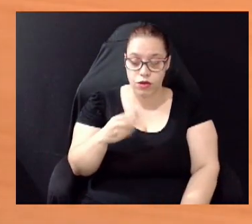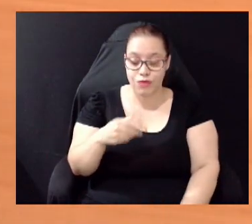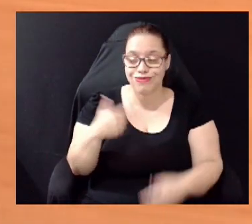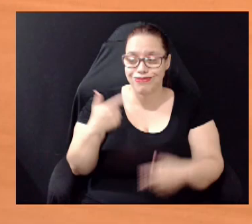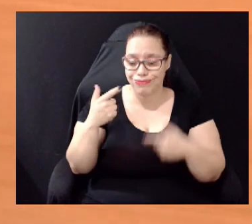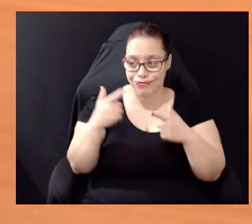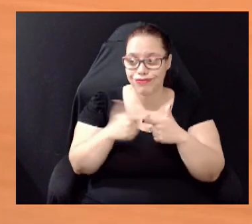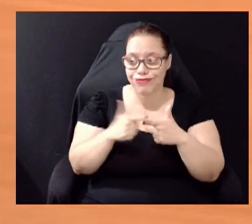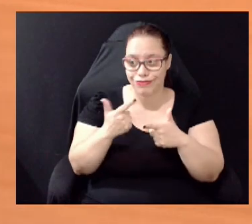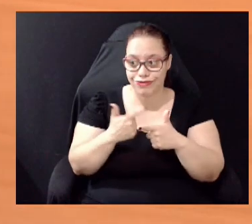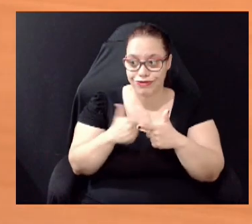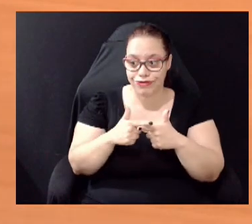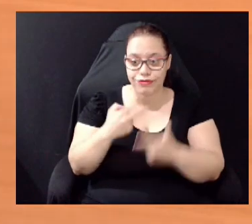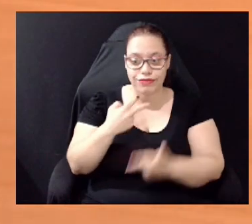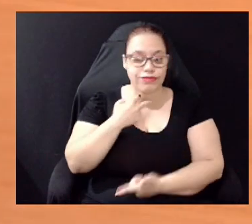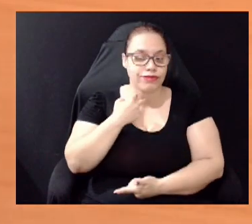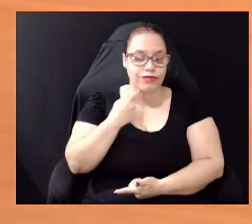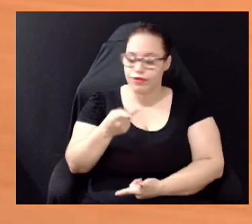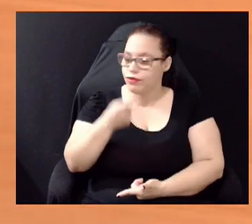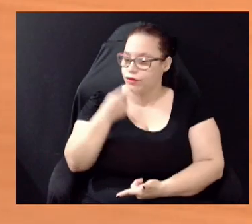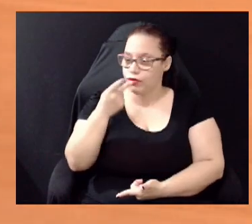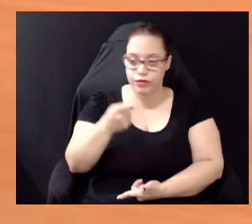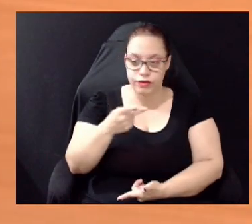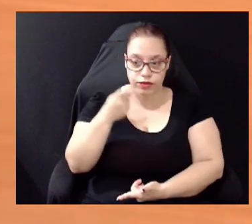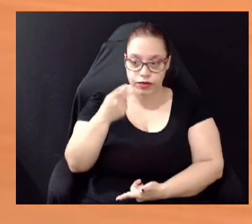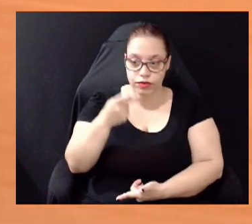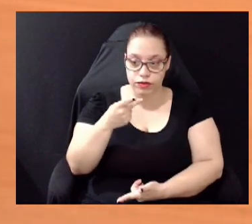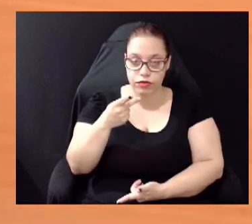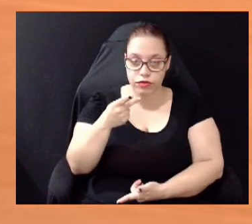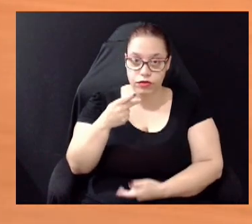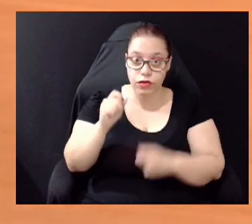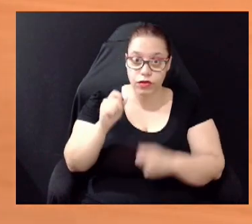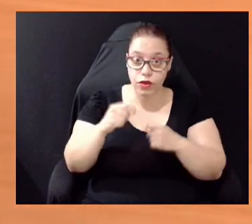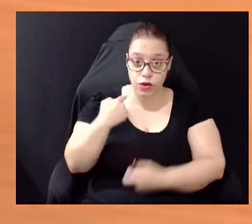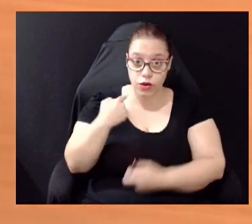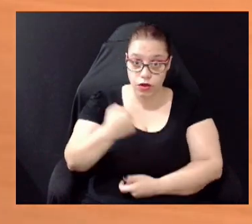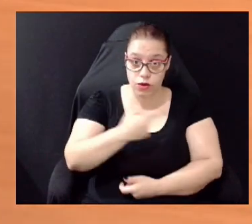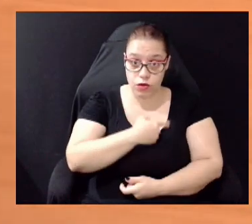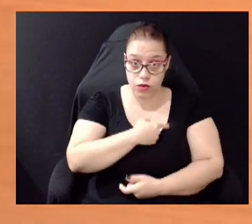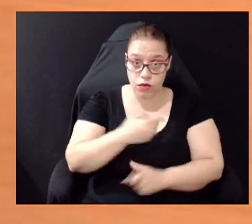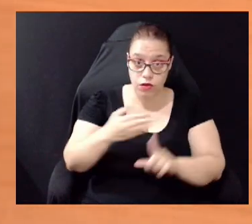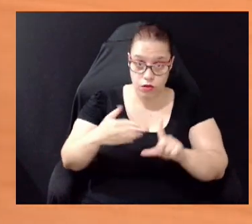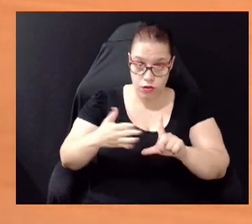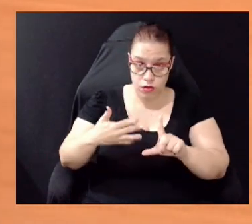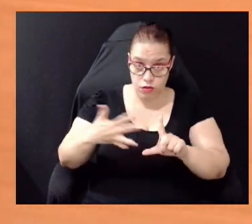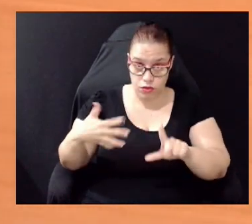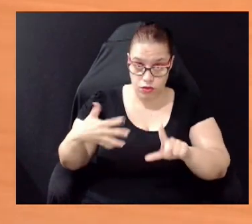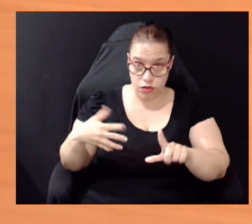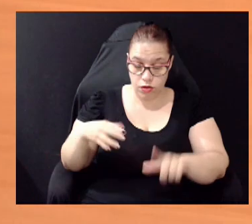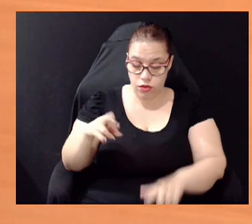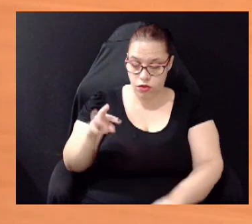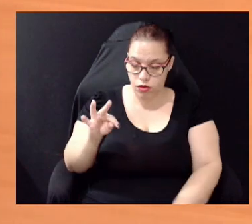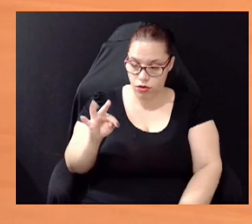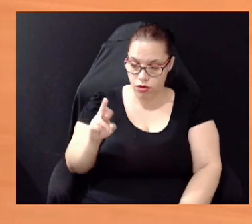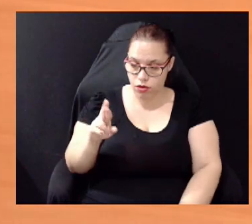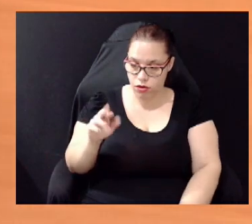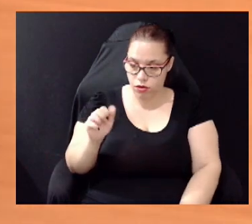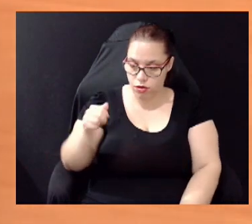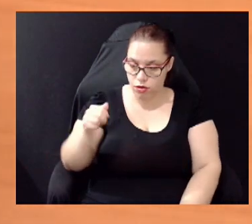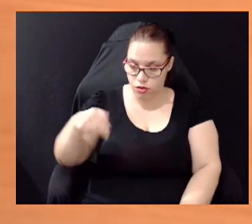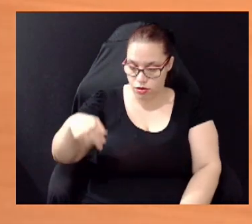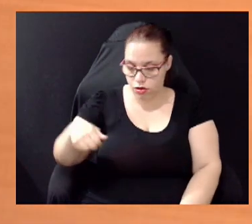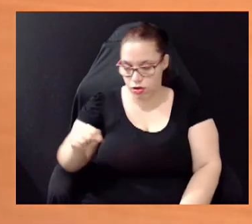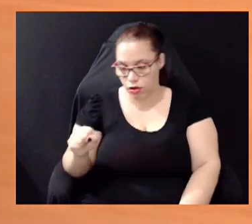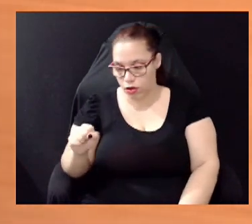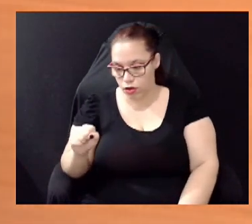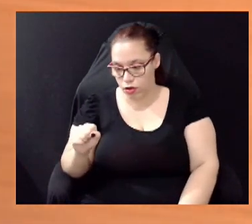não posso deixar de falar também sobre a questão de nós mulheres trans, o tanto que nós sofremos na sociedade. Sempre